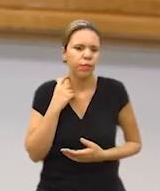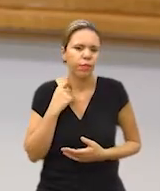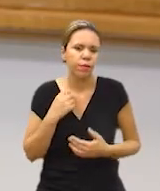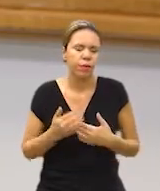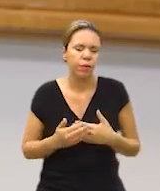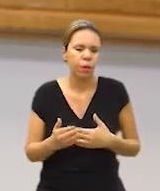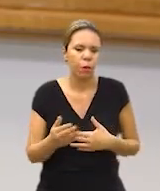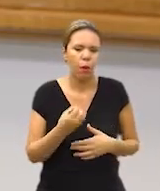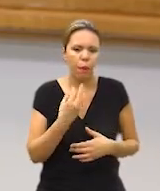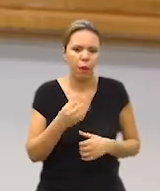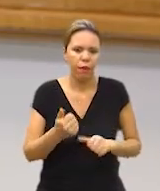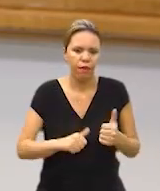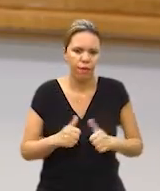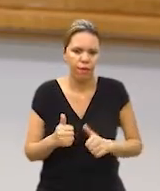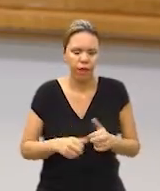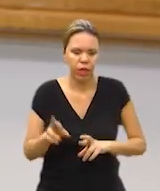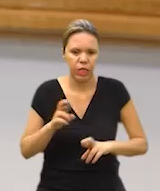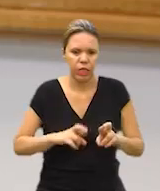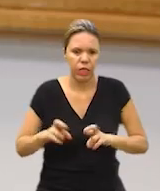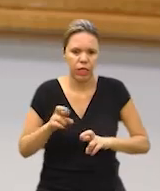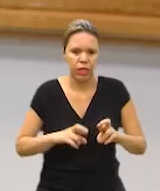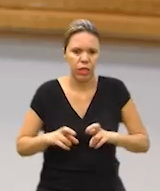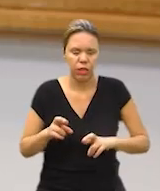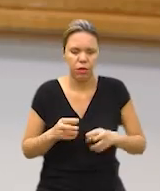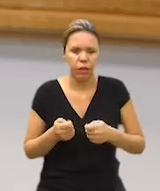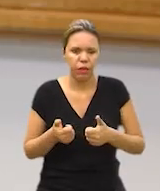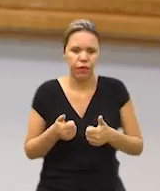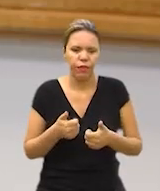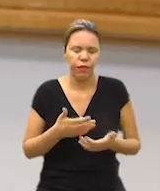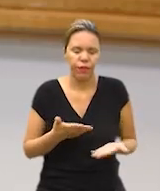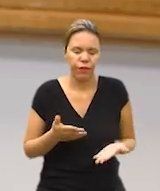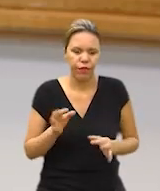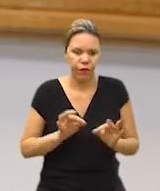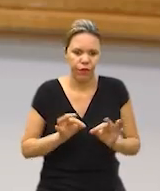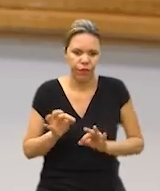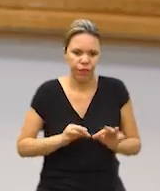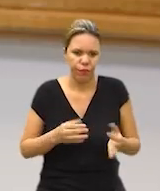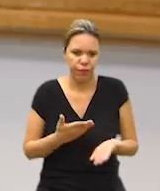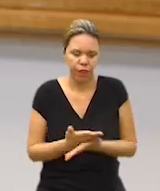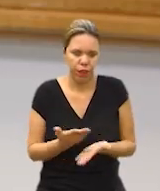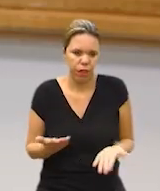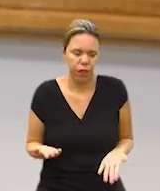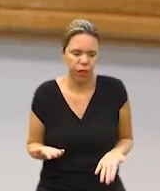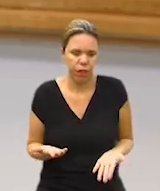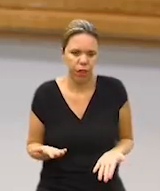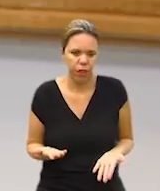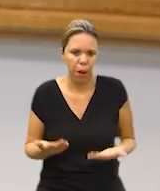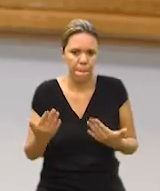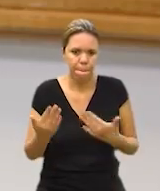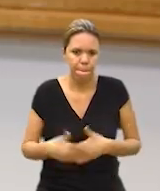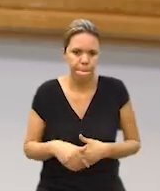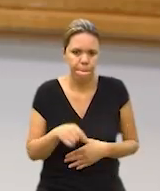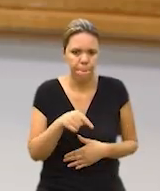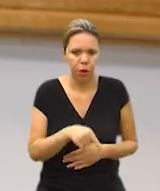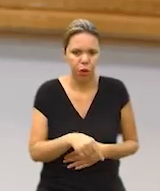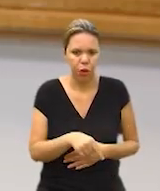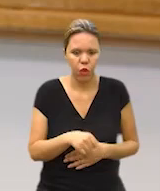boa avaliação, né, de um bom exame, de um exame bem feito, né, e o exame